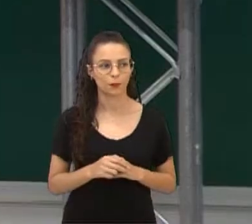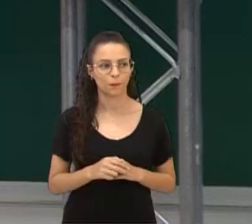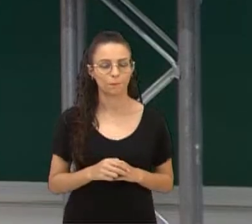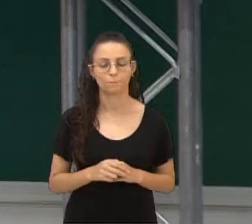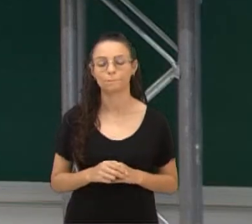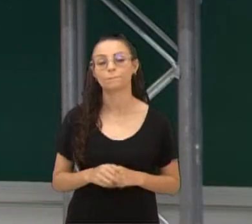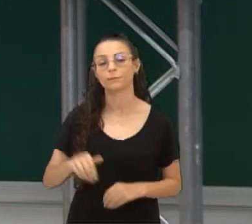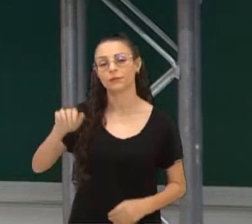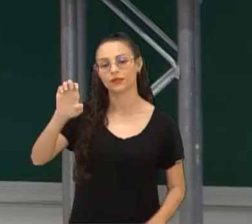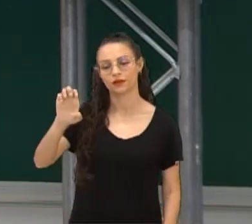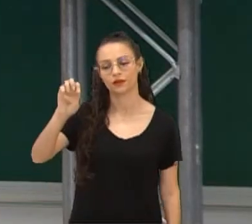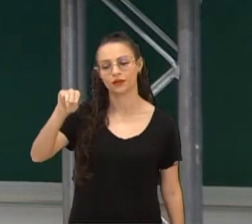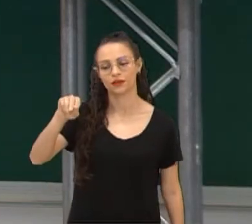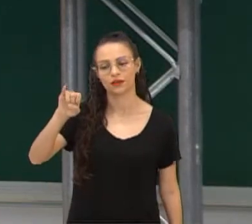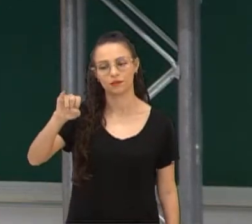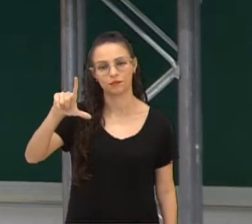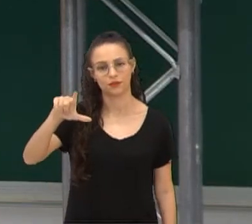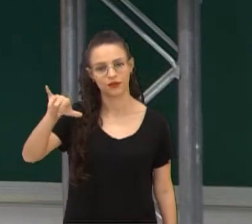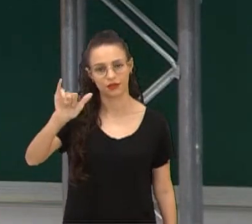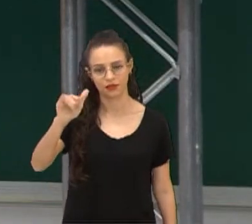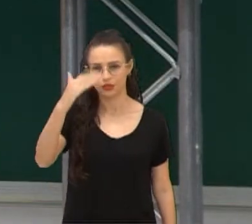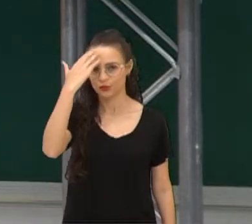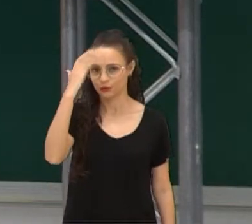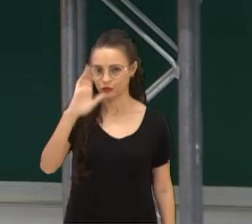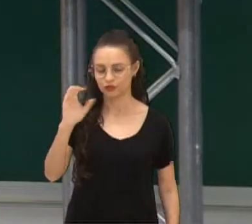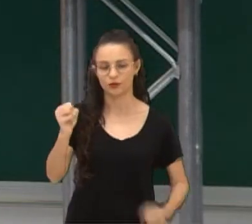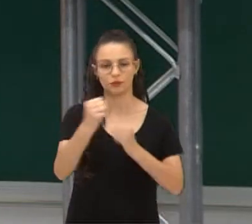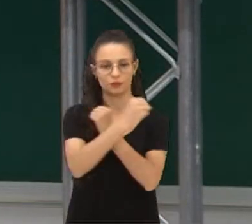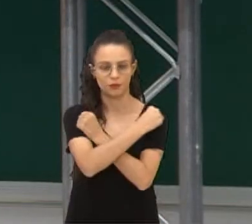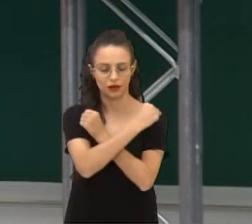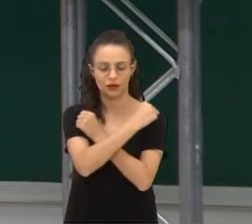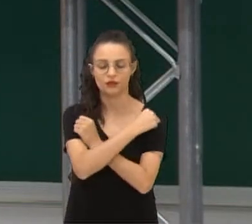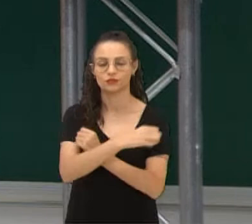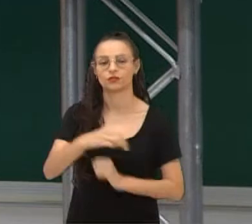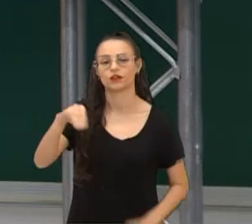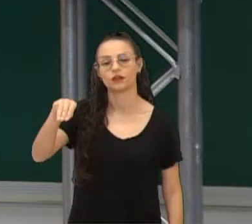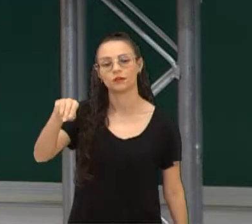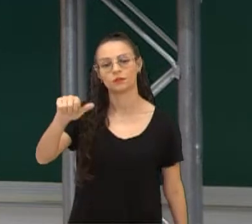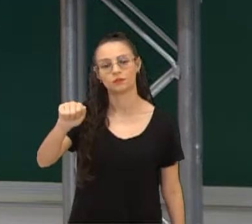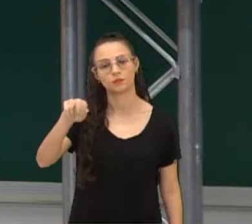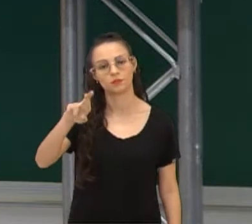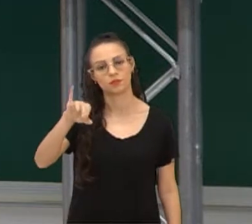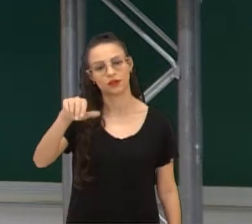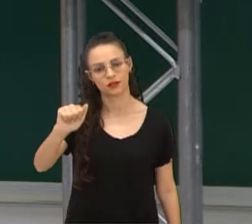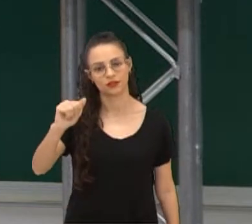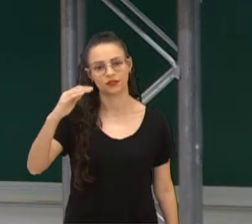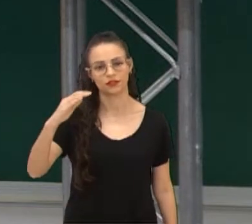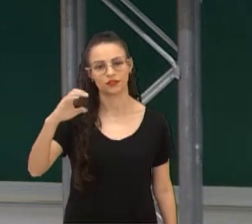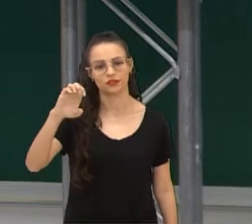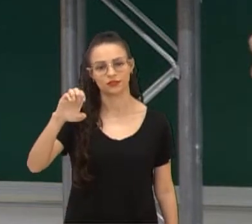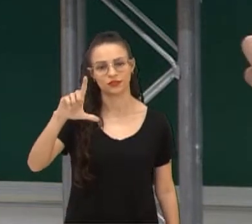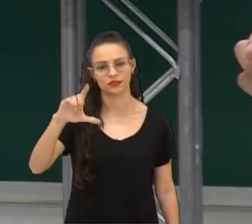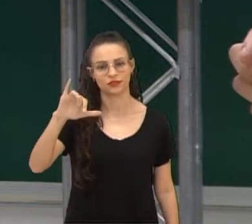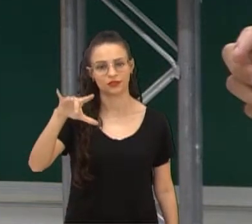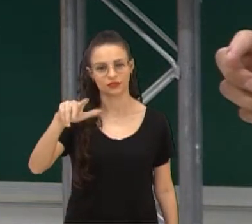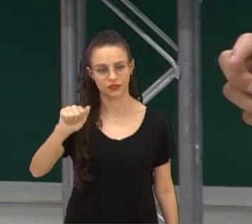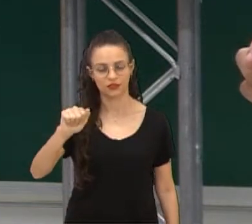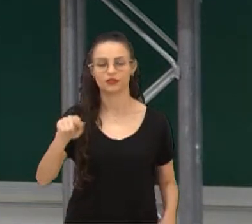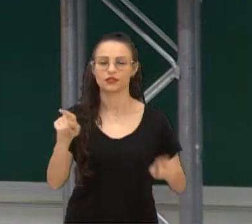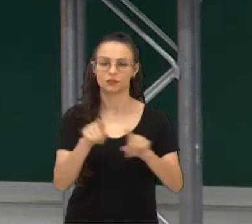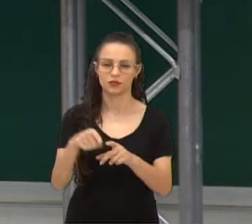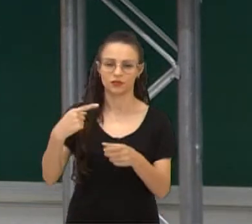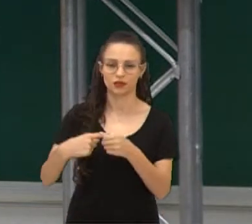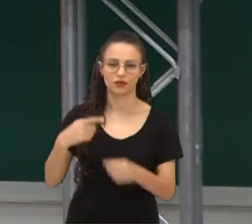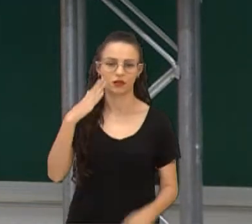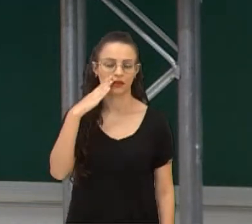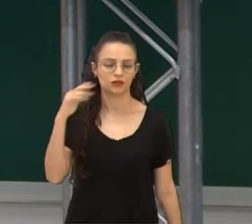Emily de Curitiba mandou um abraço a Maria Cecília do colégio Helena visotcky também tem gente de